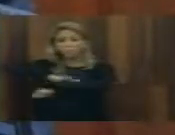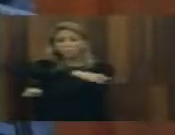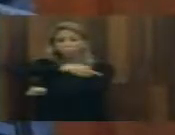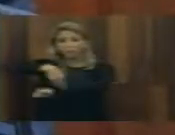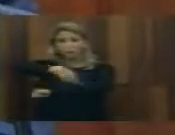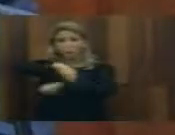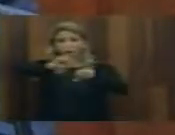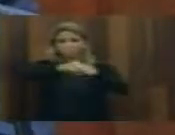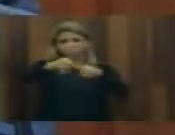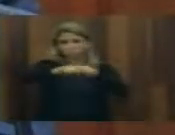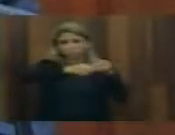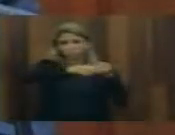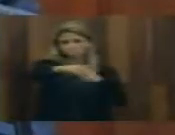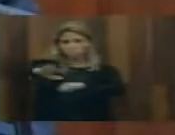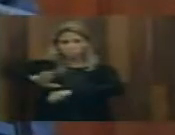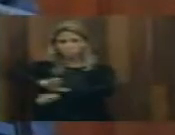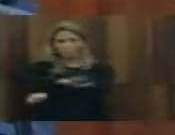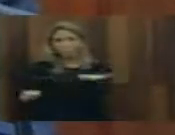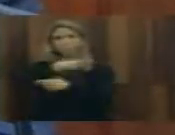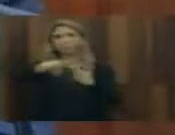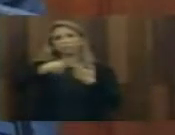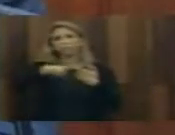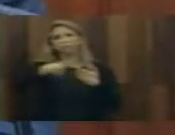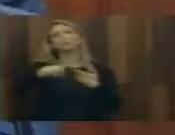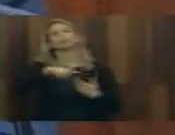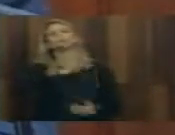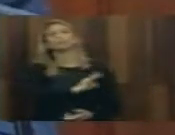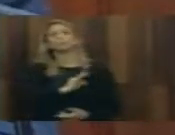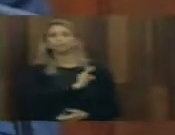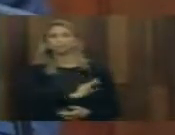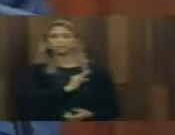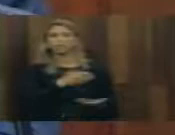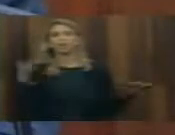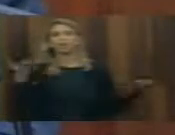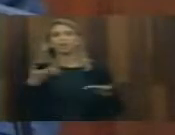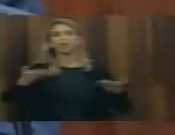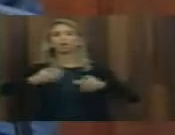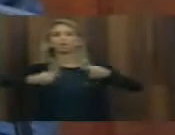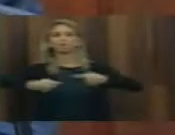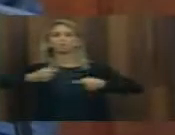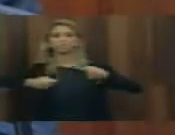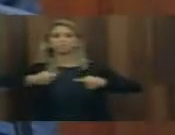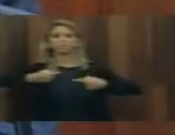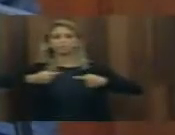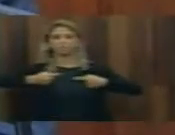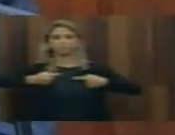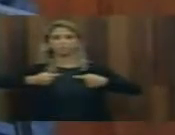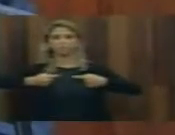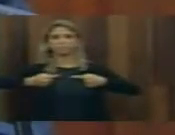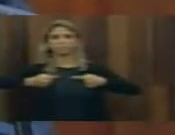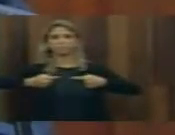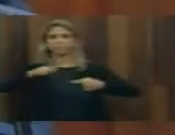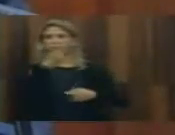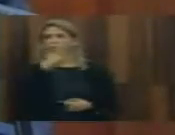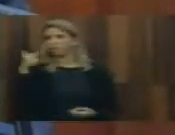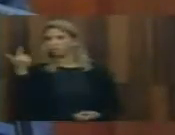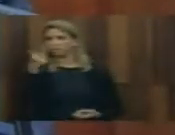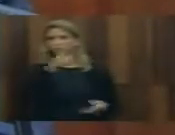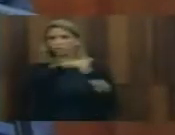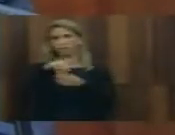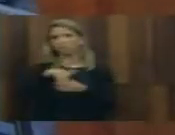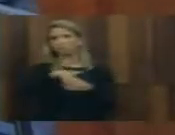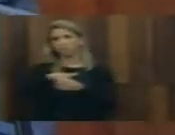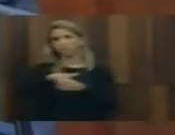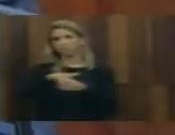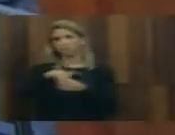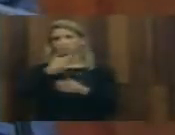rua Belis Cardoso, no bairro Namar, Tamoio, segundo distrito de Cabo Frio. Coloco em discussão a indicação. Não havendo quem queira discutir,